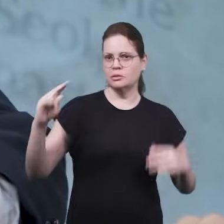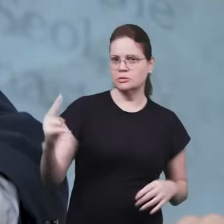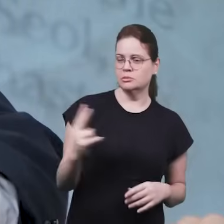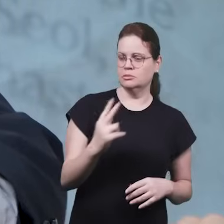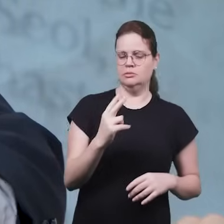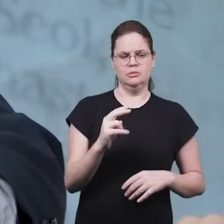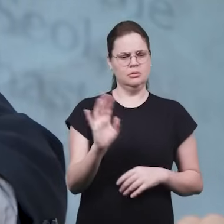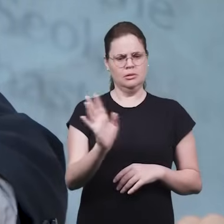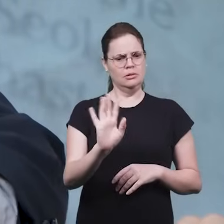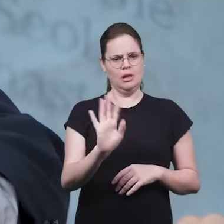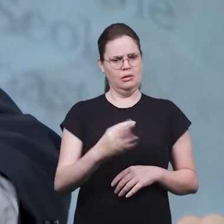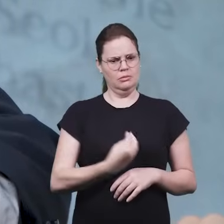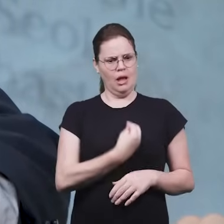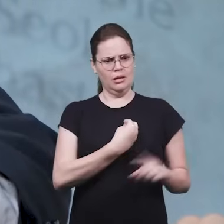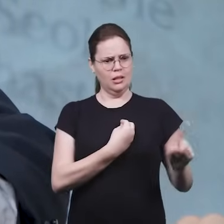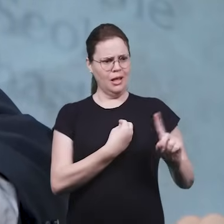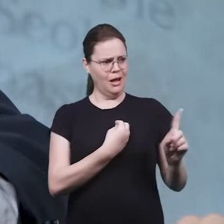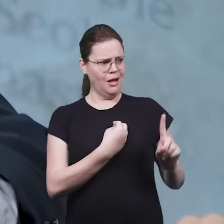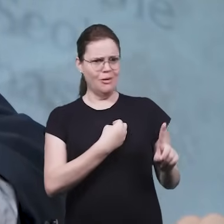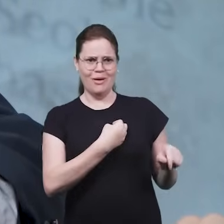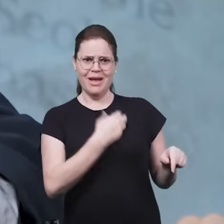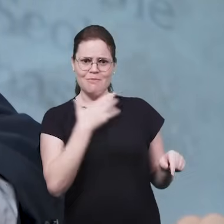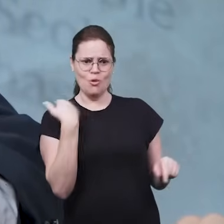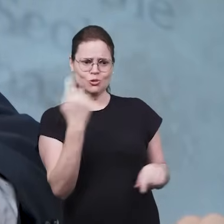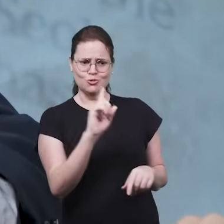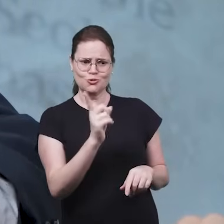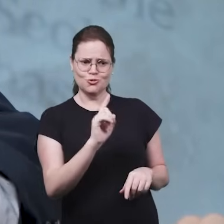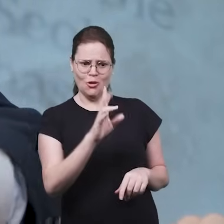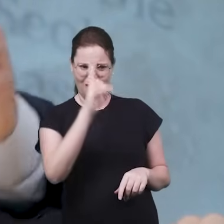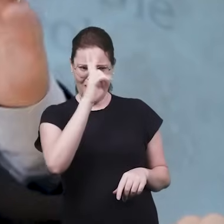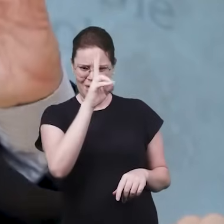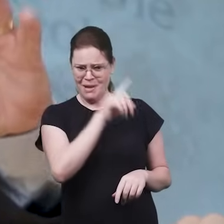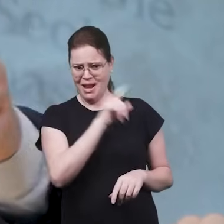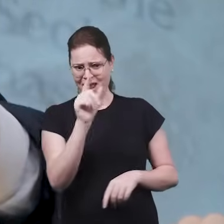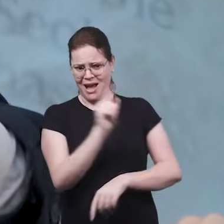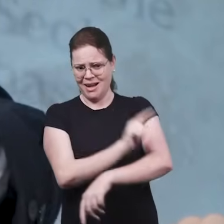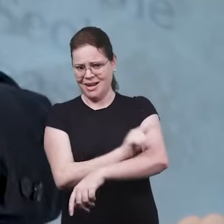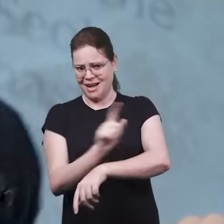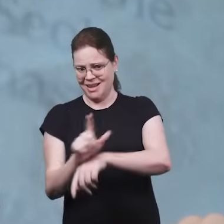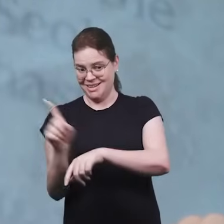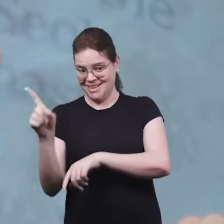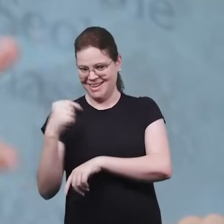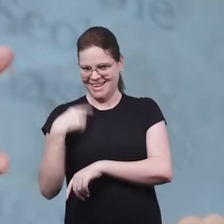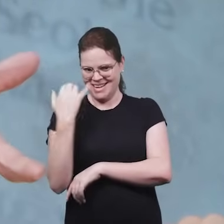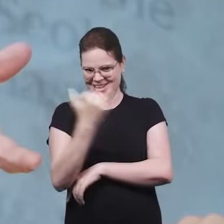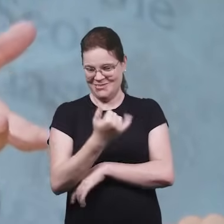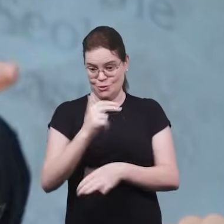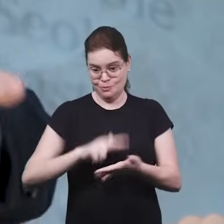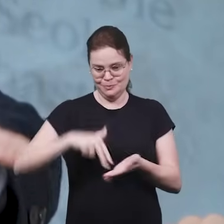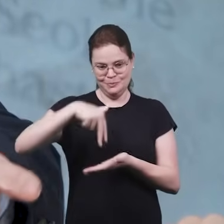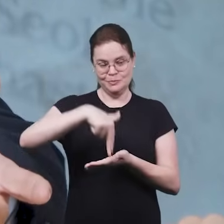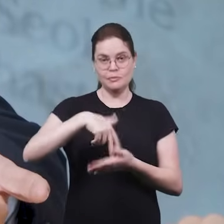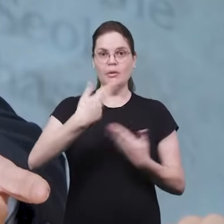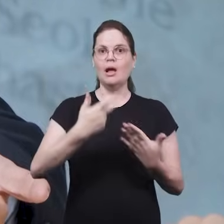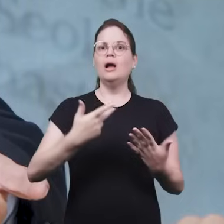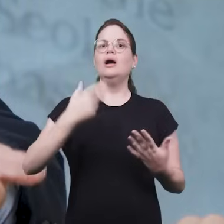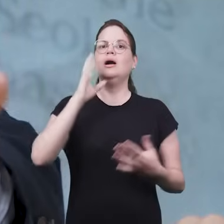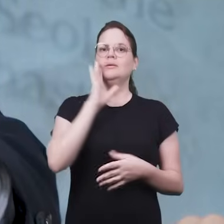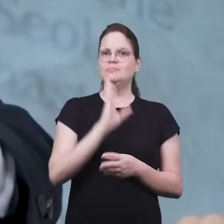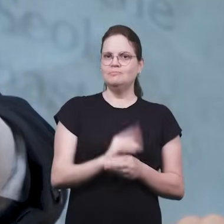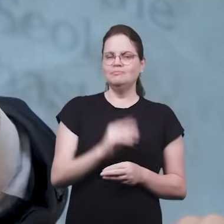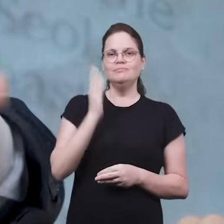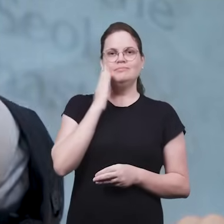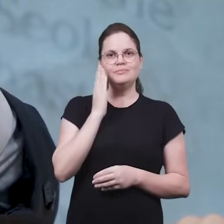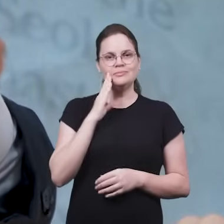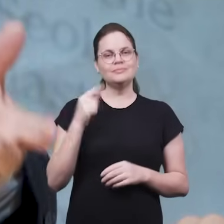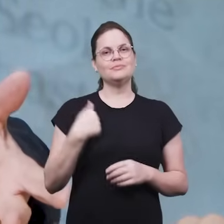ressuscitou. Lembrem-se das palavras que ele vos disse na Galileia. E aquilo muda totalmente o coração daquelas mulheres.